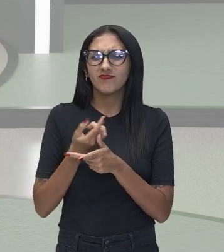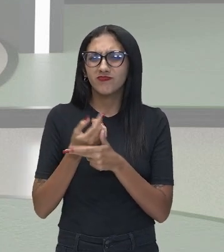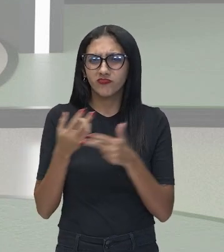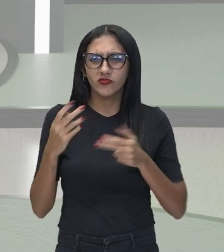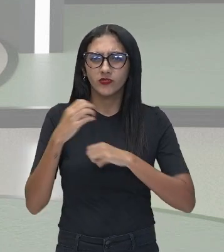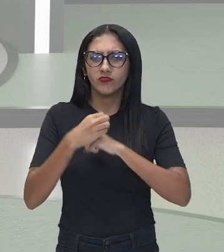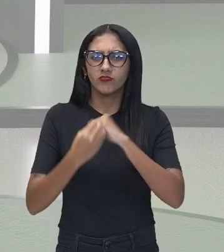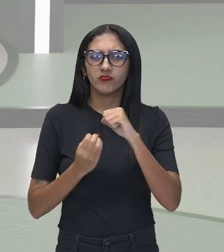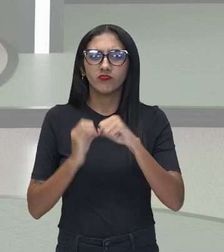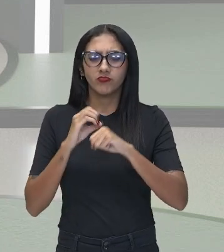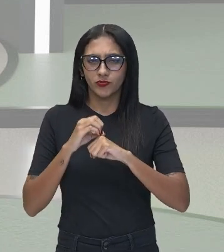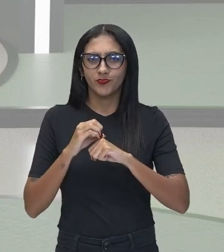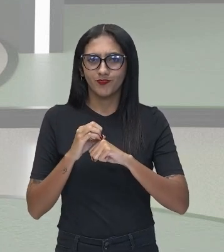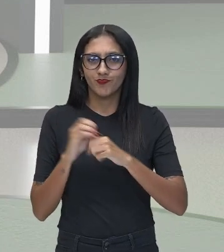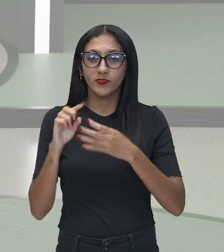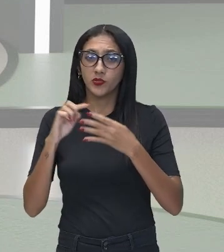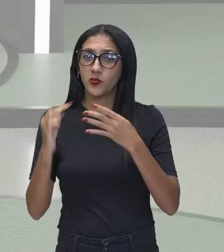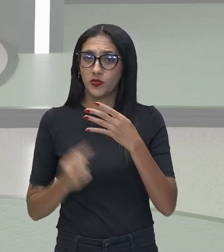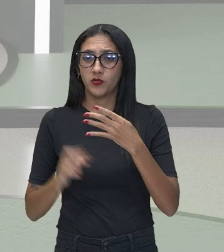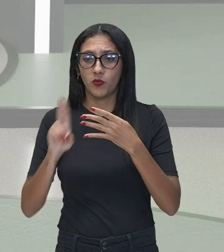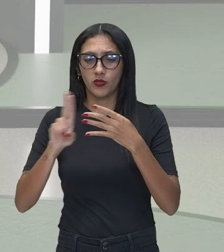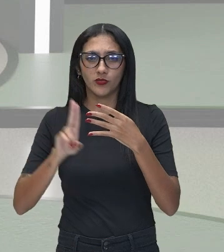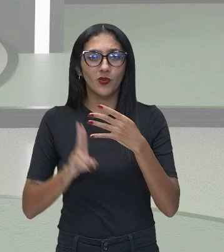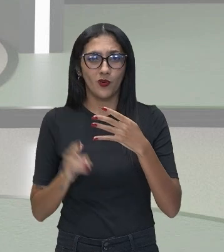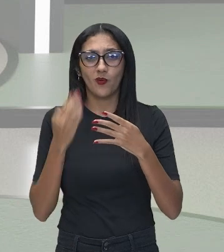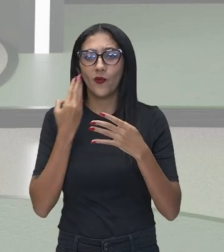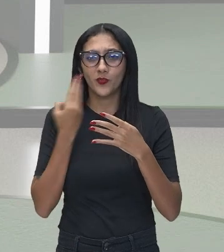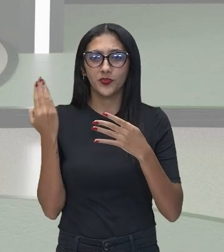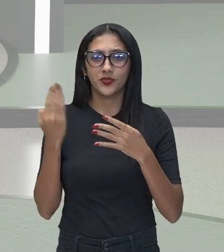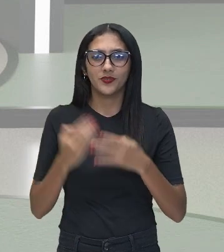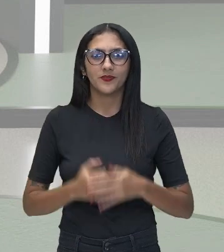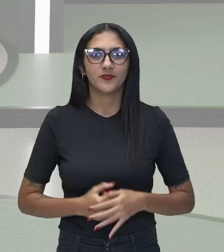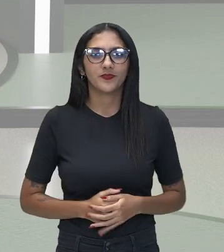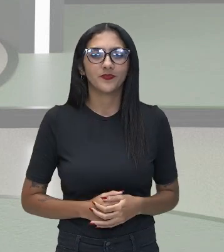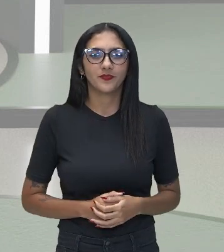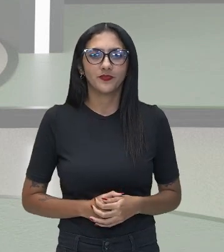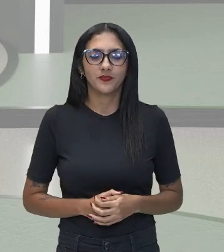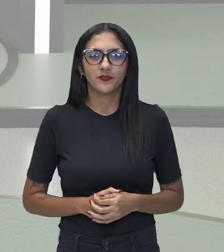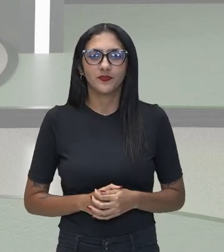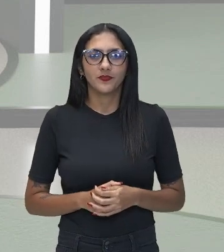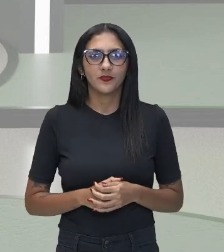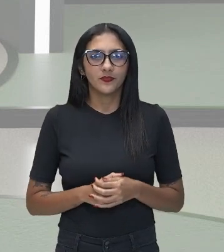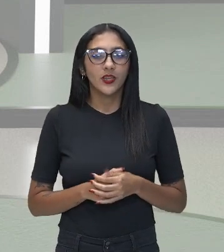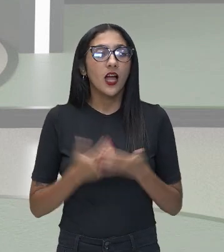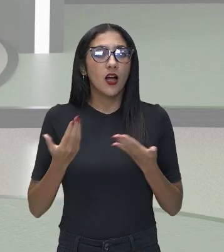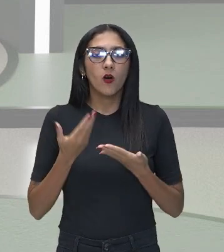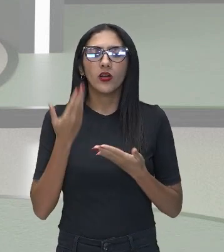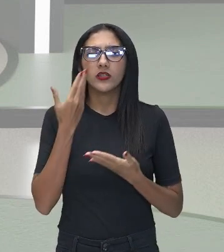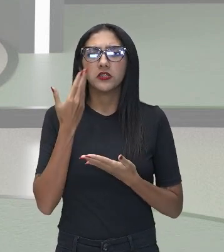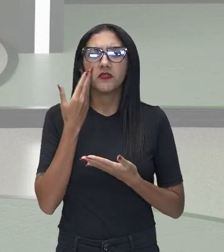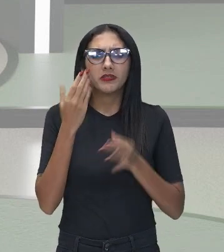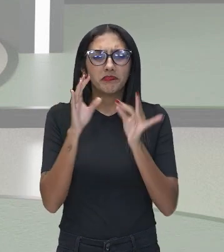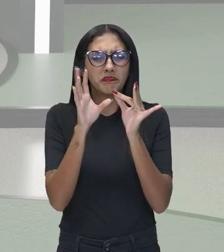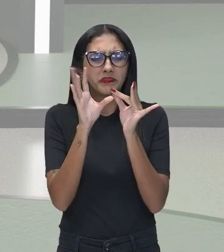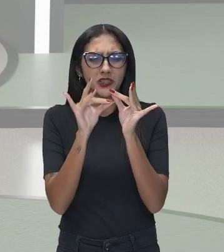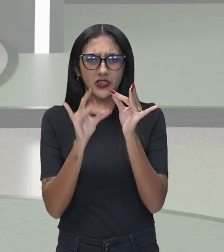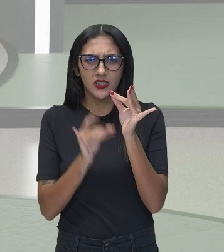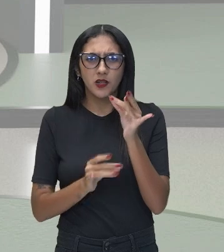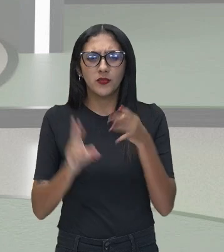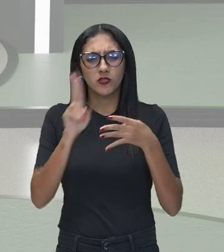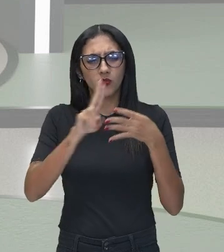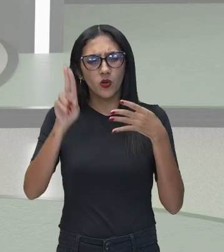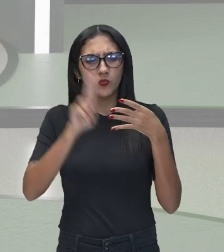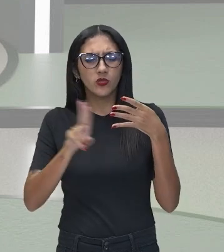monossacarídeos. Amido, glicogênio, celulose e quitina. E agora nós vamos ver separadamente de um por um para vocês